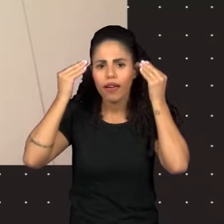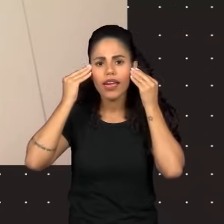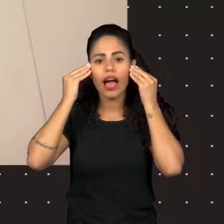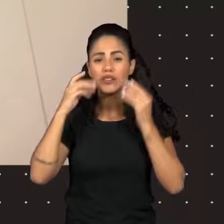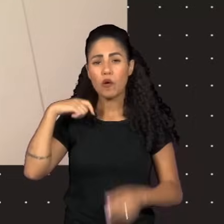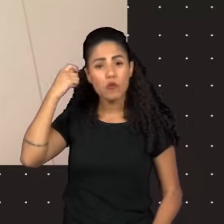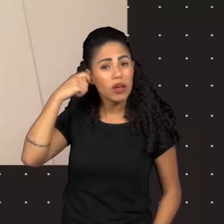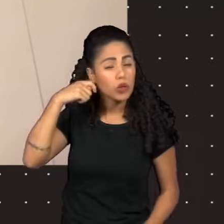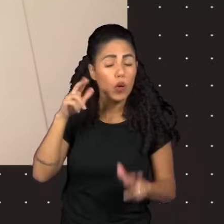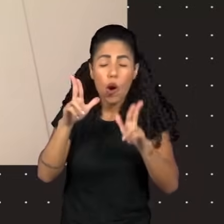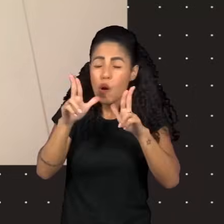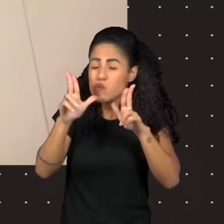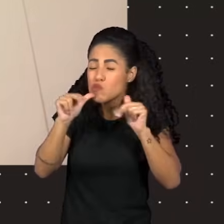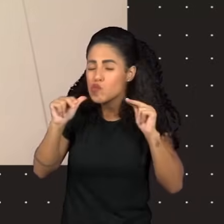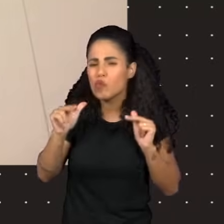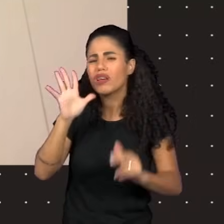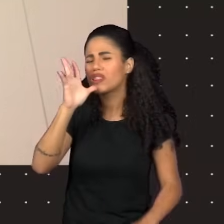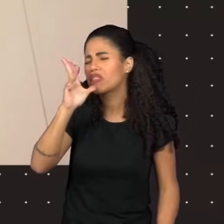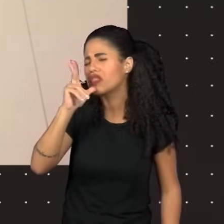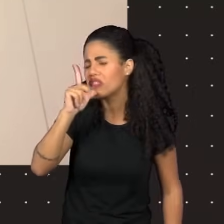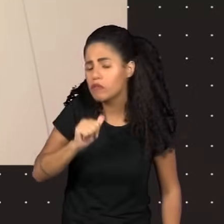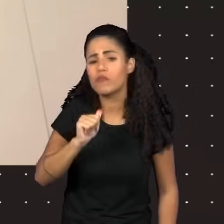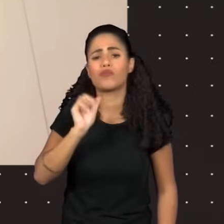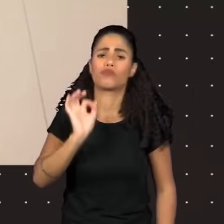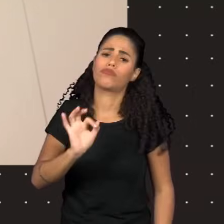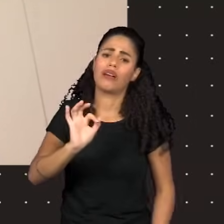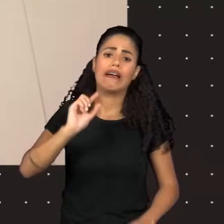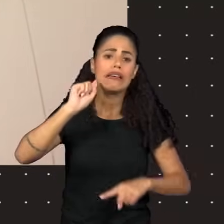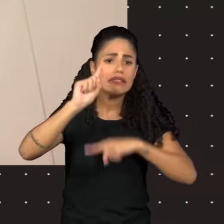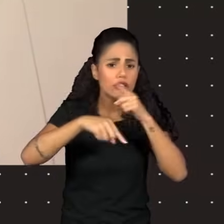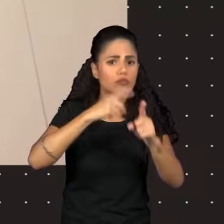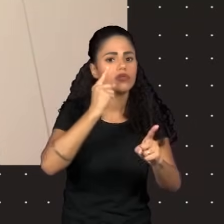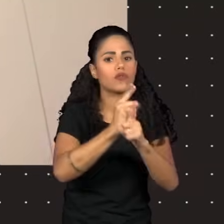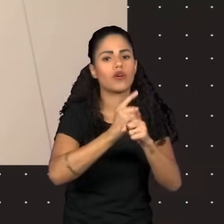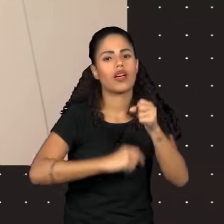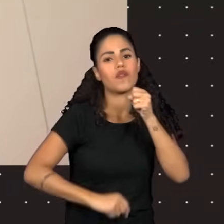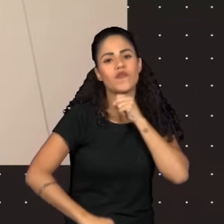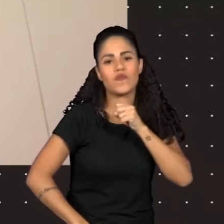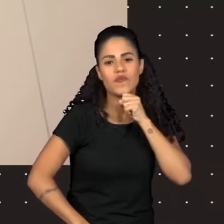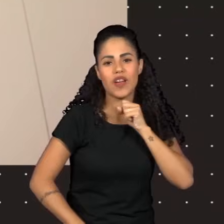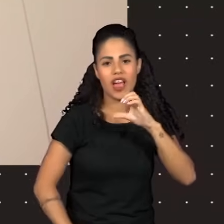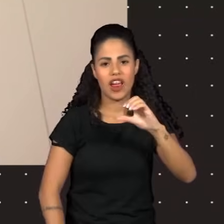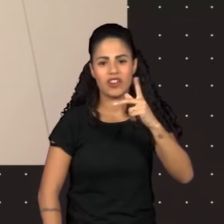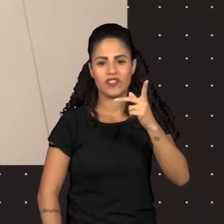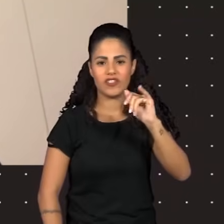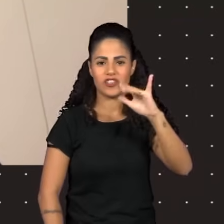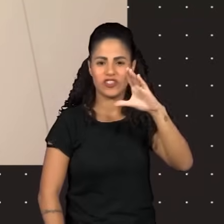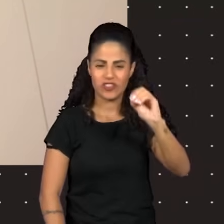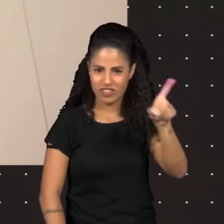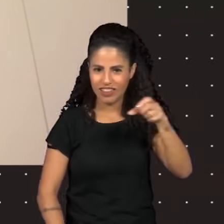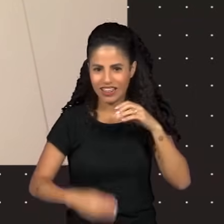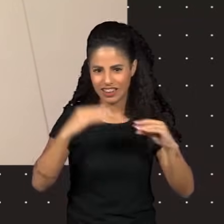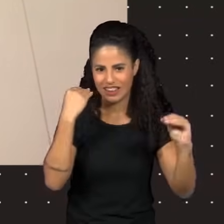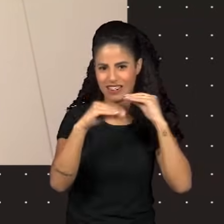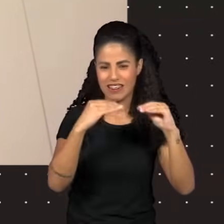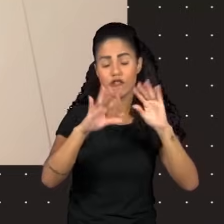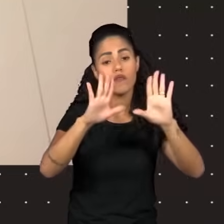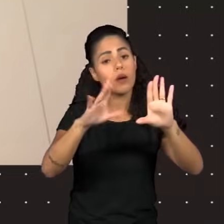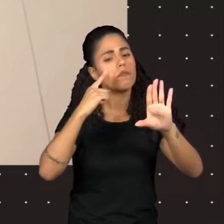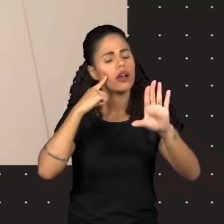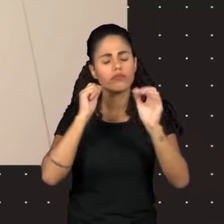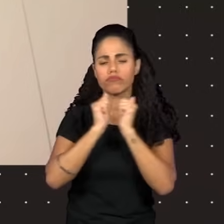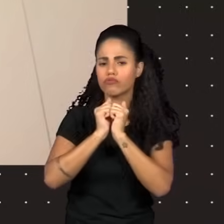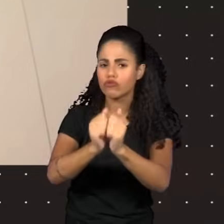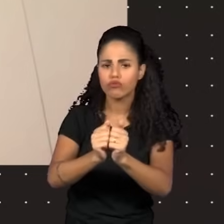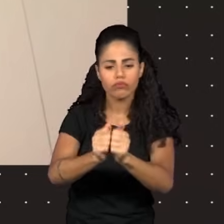ator. Como ator a gente foi se encontrar verdadeiramente, acho que foi no Velho Chico, mas a gente não contracenava, a